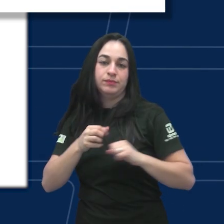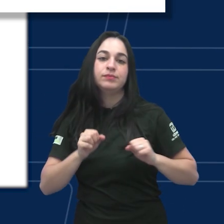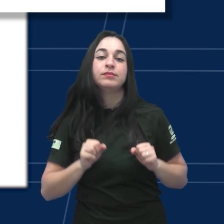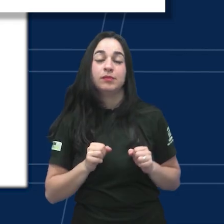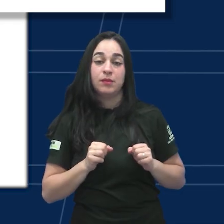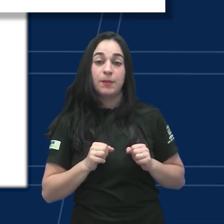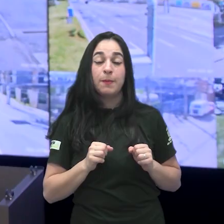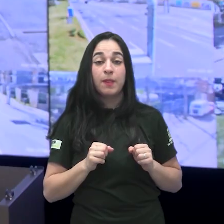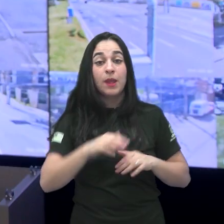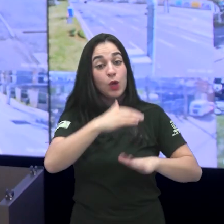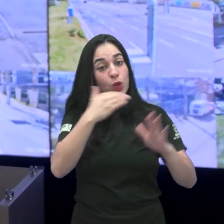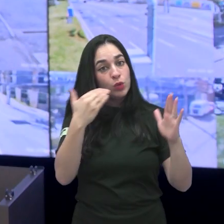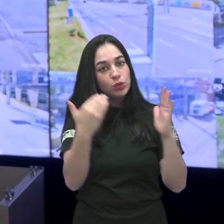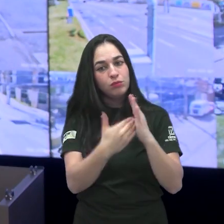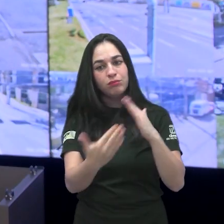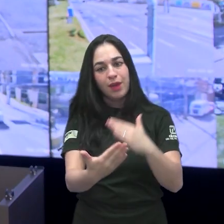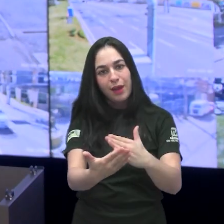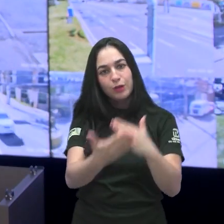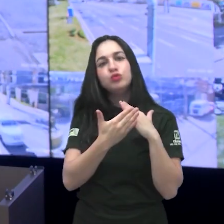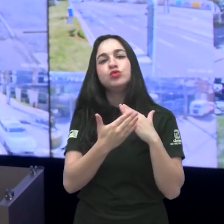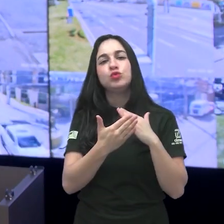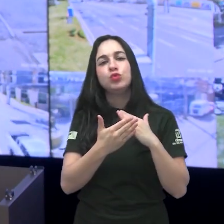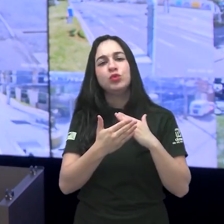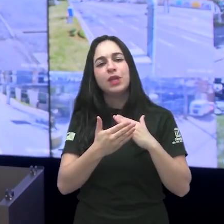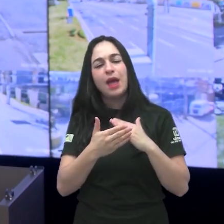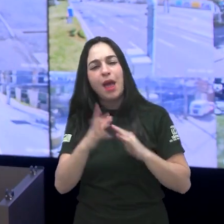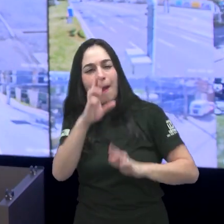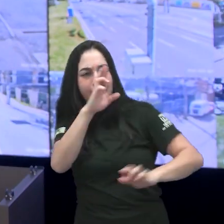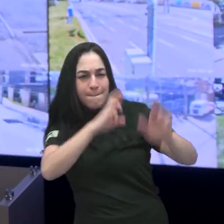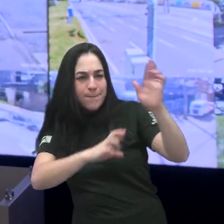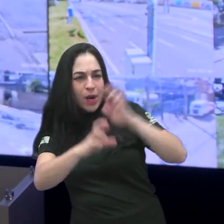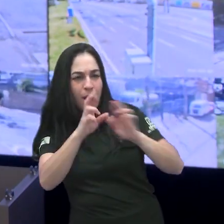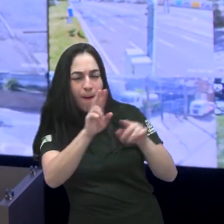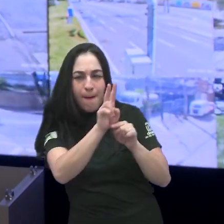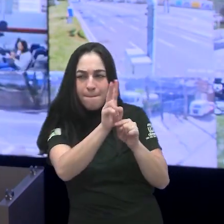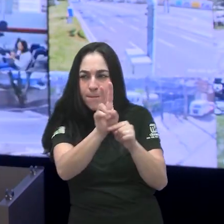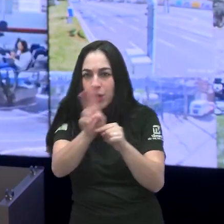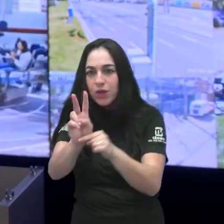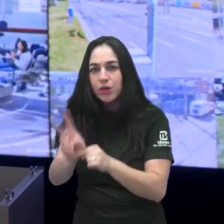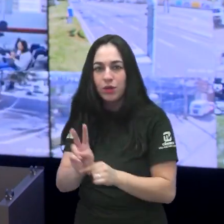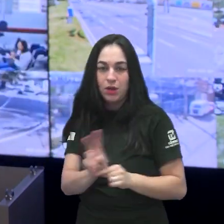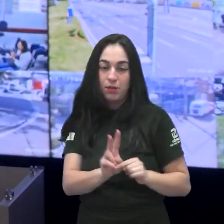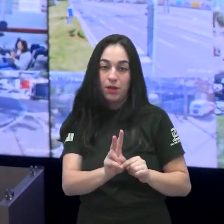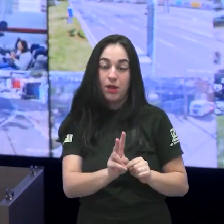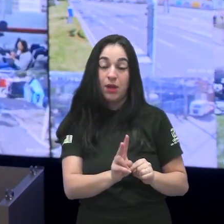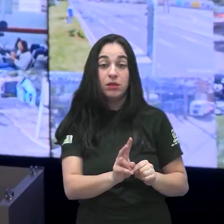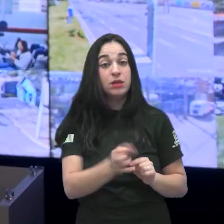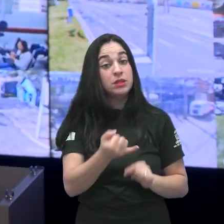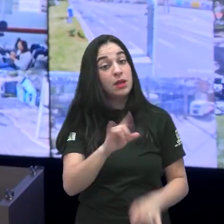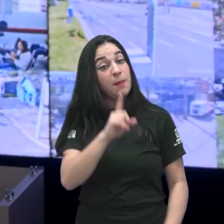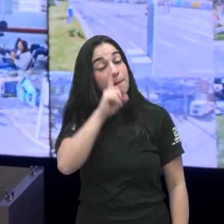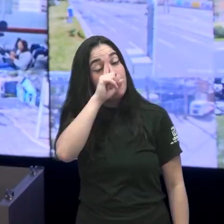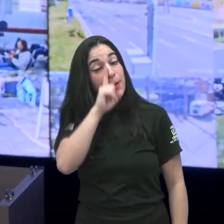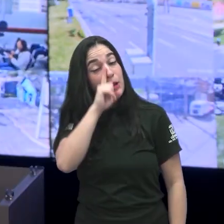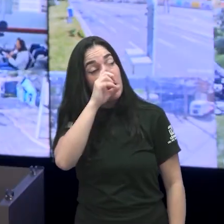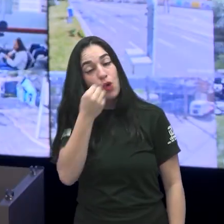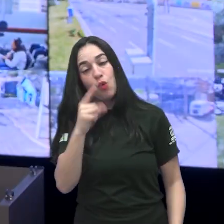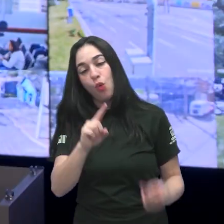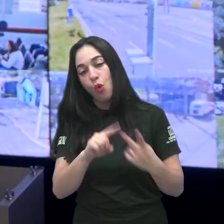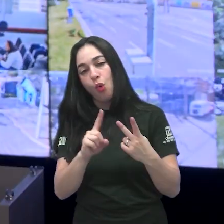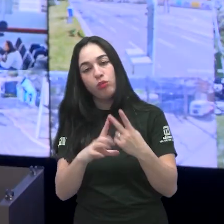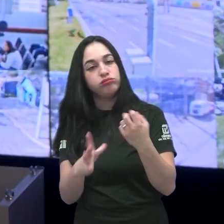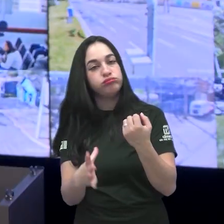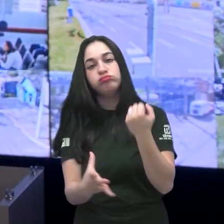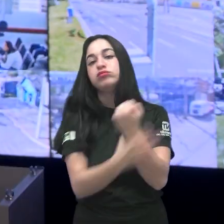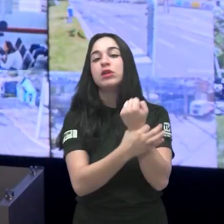Civil Municipal. Toda a integração, né, que traz para nós o favorecimento na hora de fazer o monitoramento, seja de qual situação que for, seja uma situação de